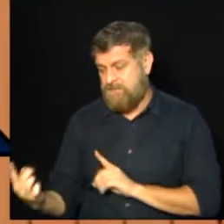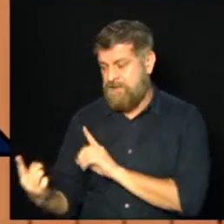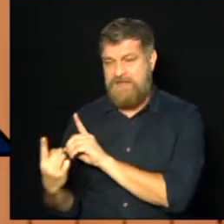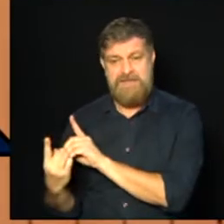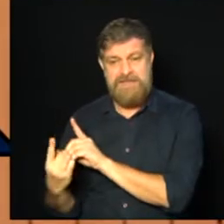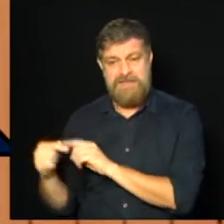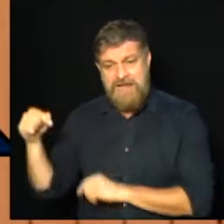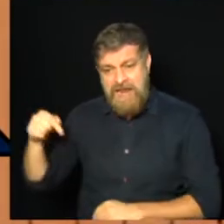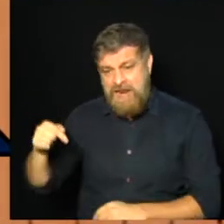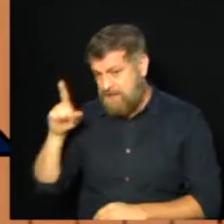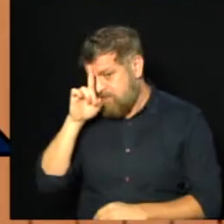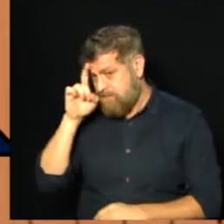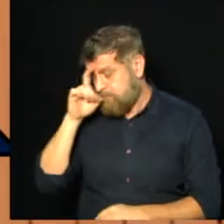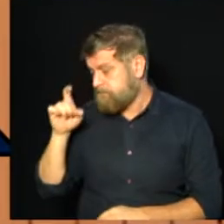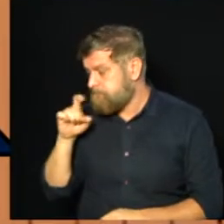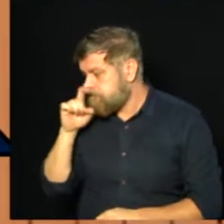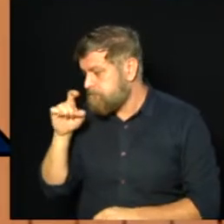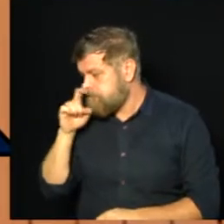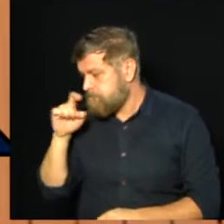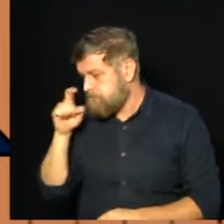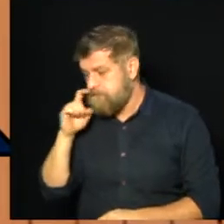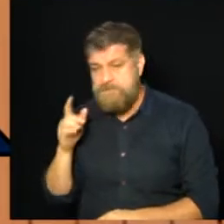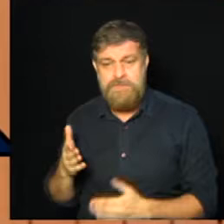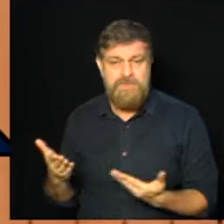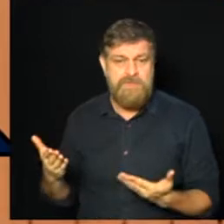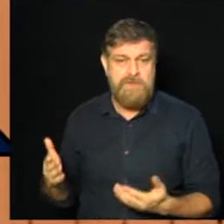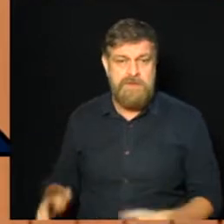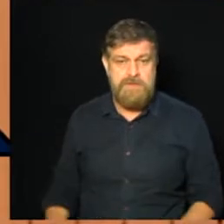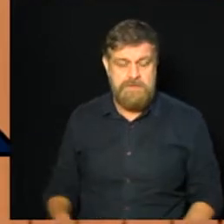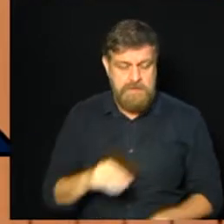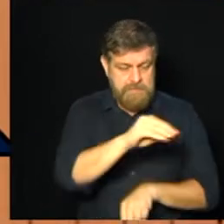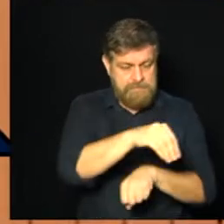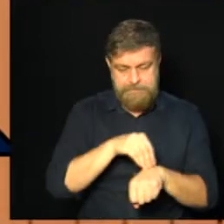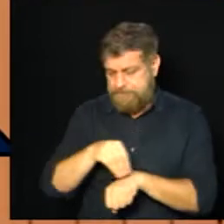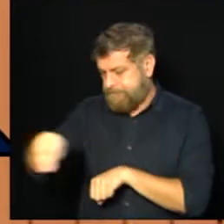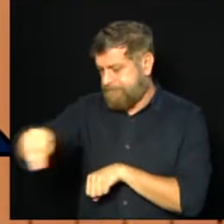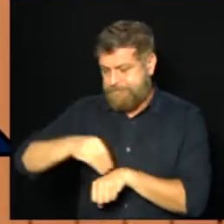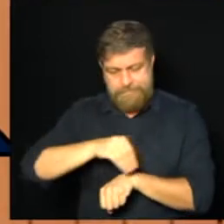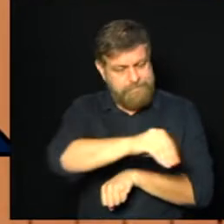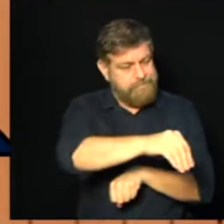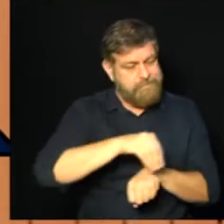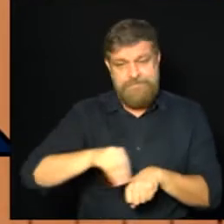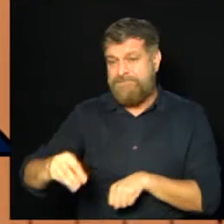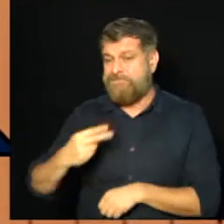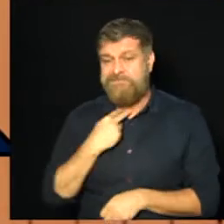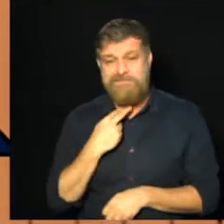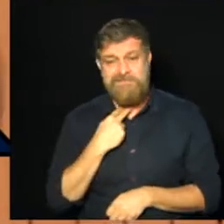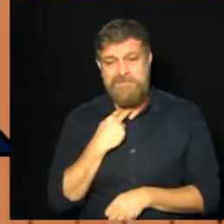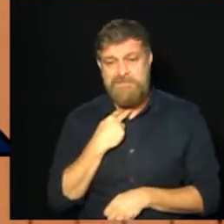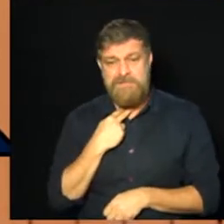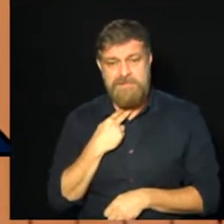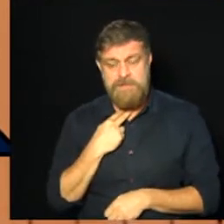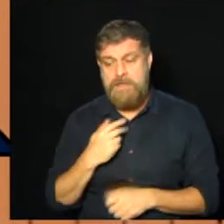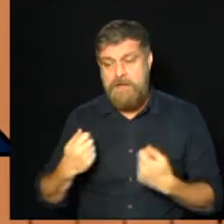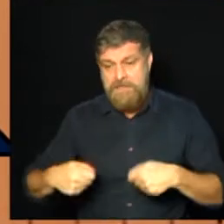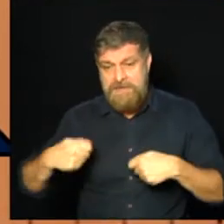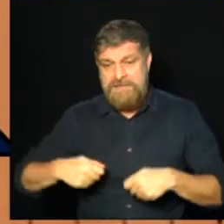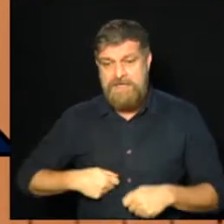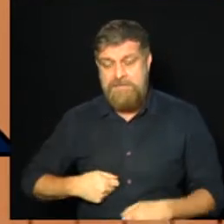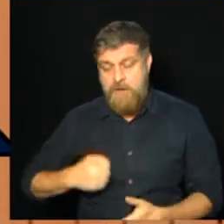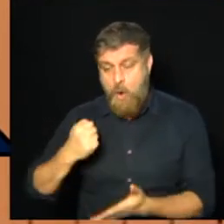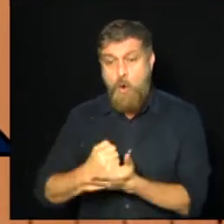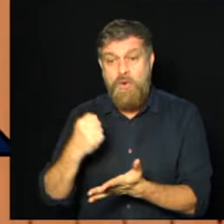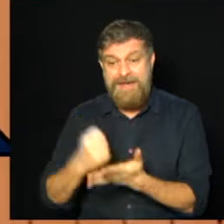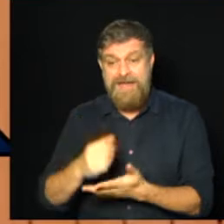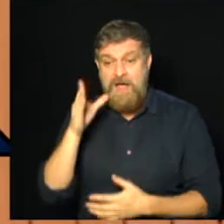suprir, na verdade, a simples realocação dos trabalhadores não seria suficiente. Seria necessário abrir